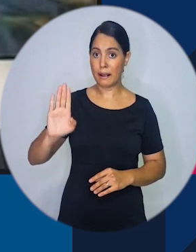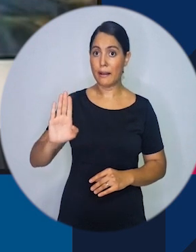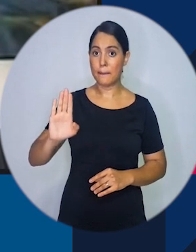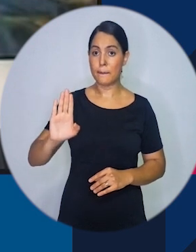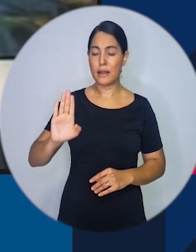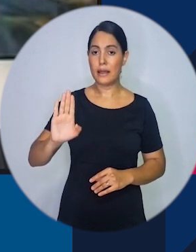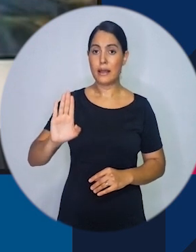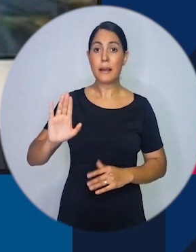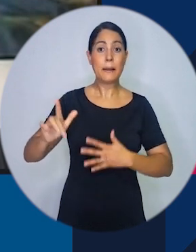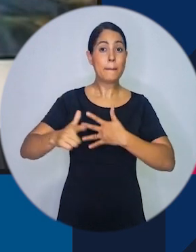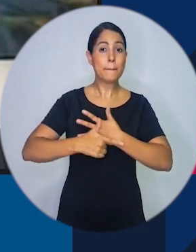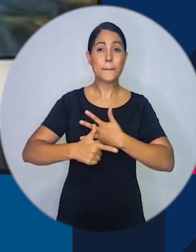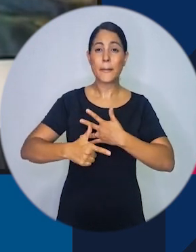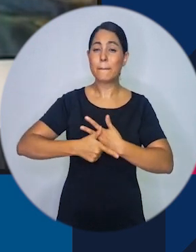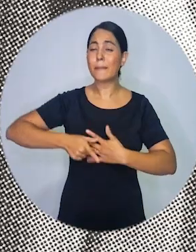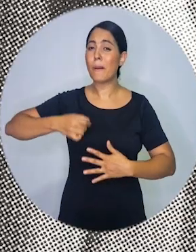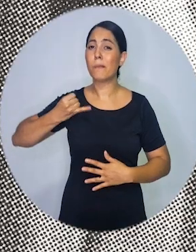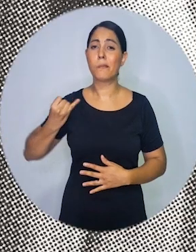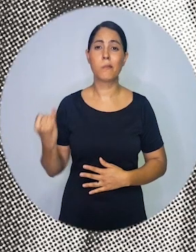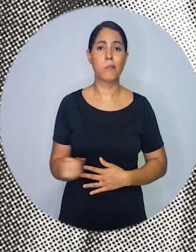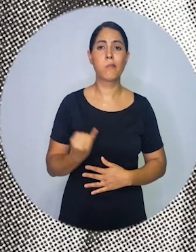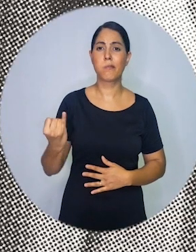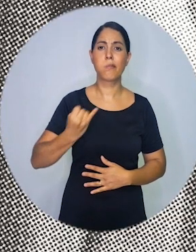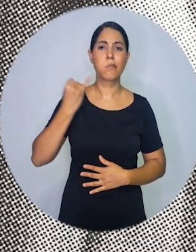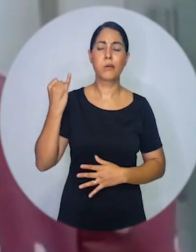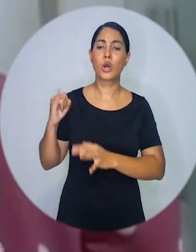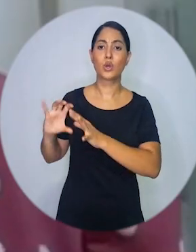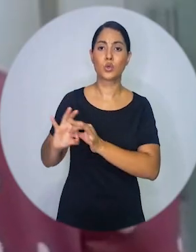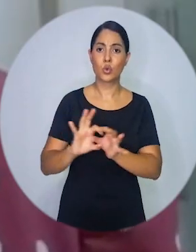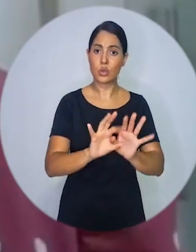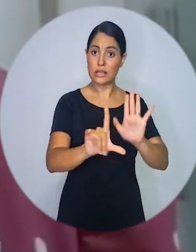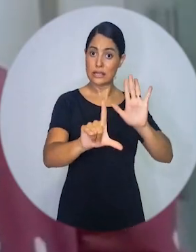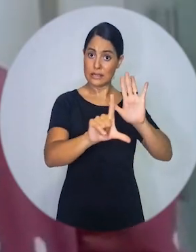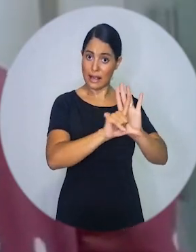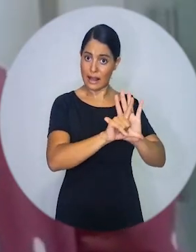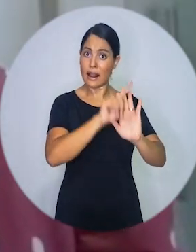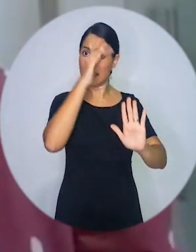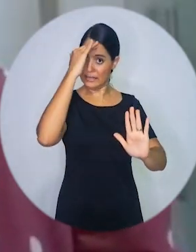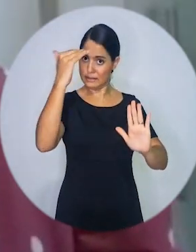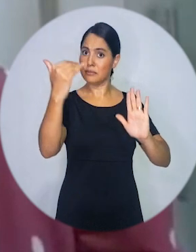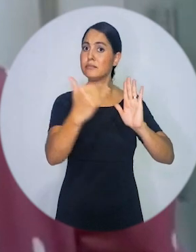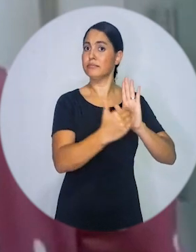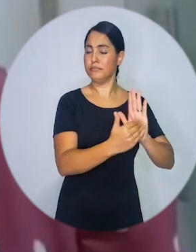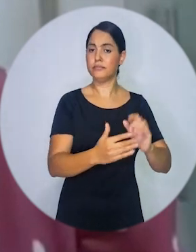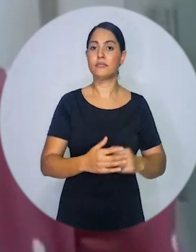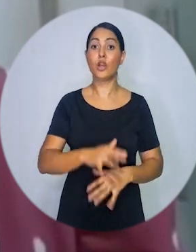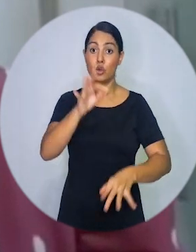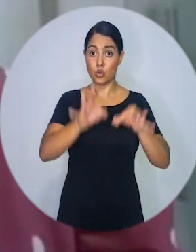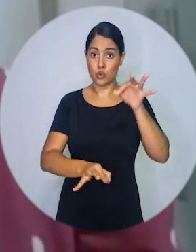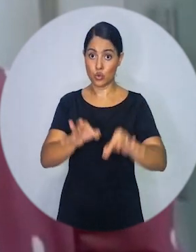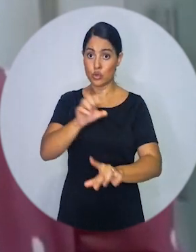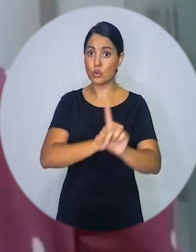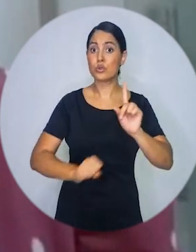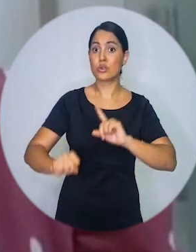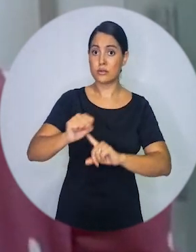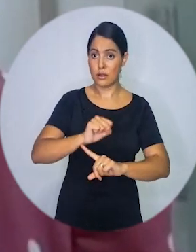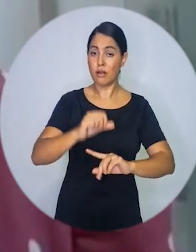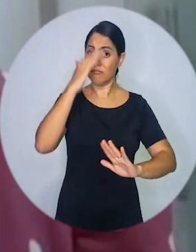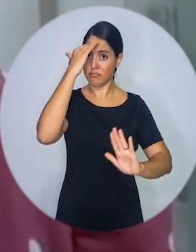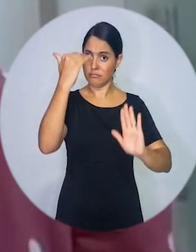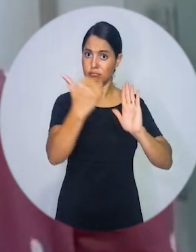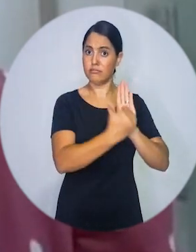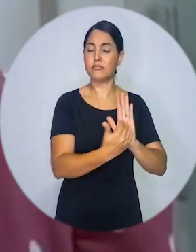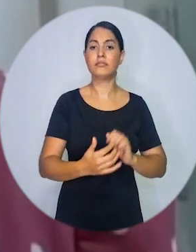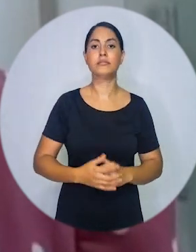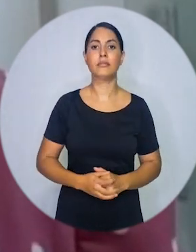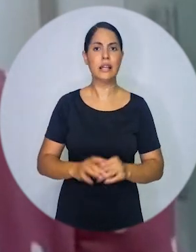A Ordem dos Advogados do Brasil sempre desempenhou um papel fundamental na defesa das leis, da justiça social